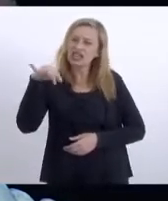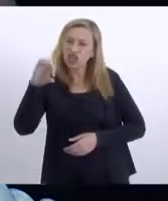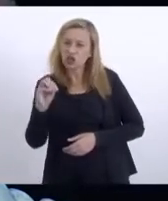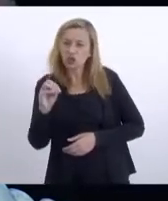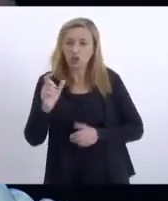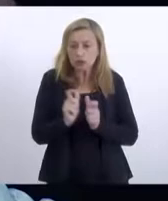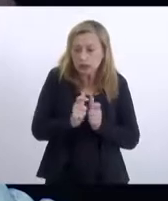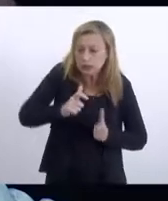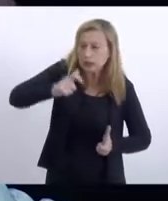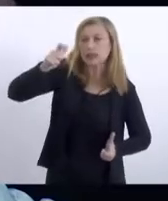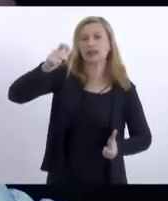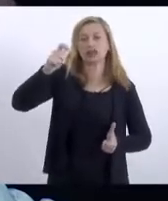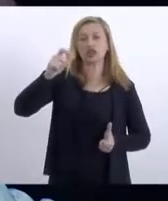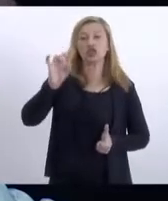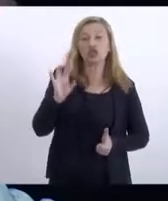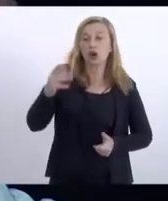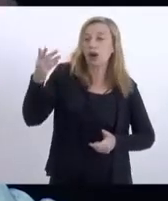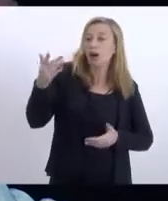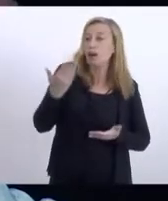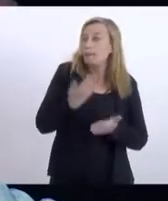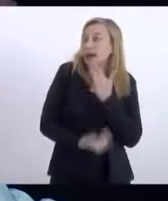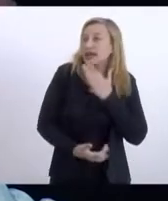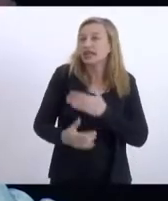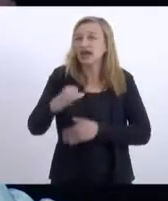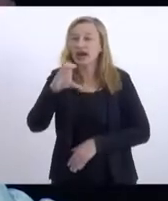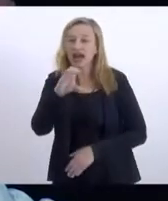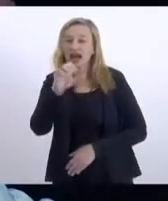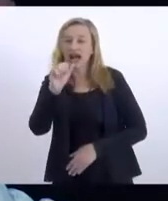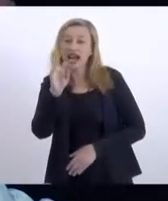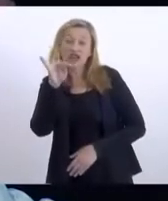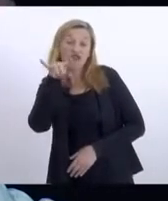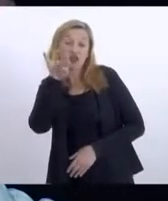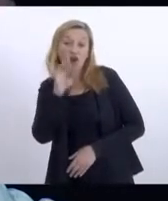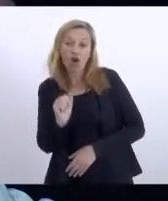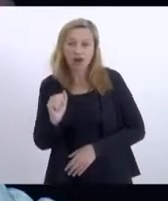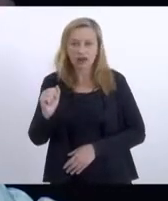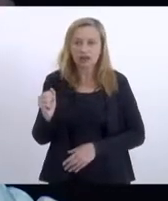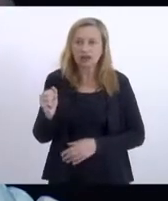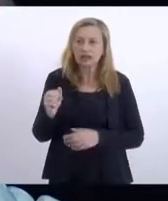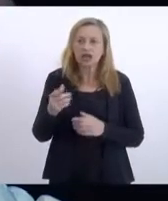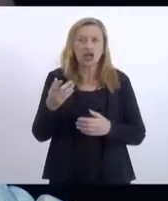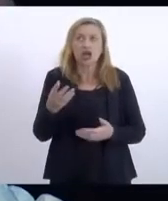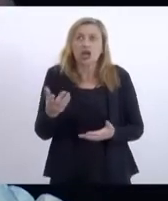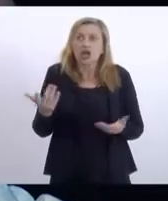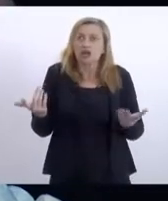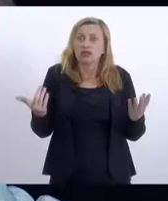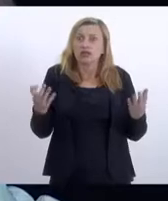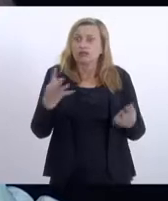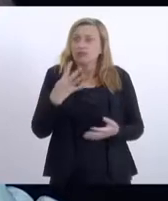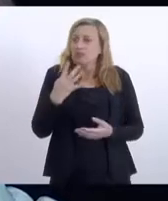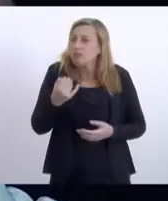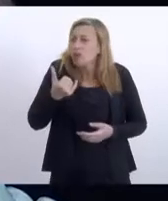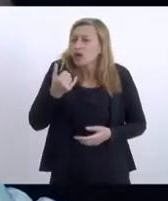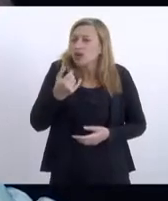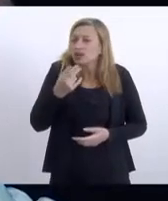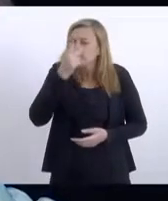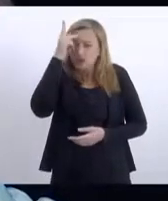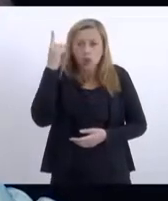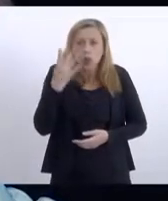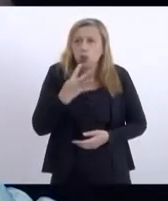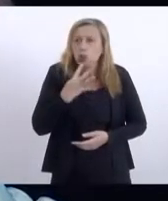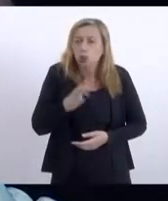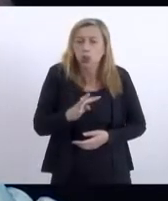Estados Unidos. E que quase ninguém conhece. Um potencial turístico enorme. Quer dizer, mas precisamos de